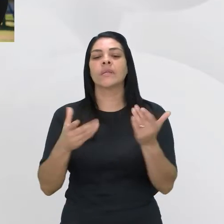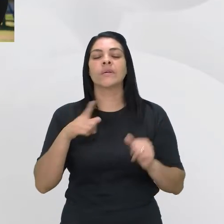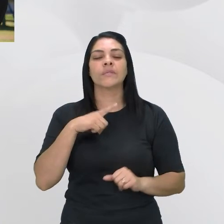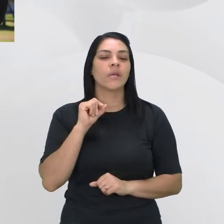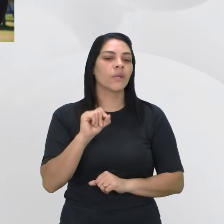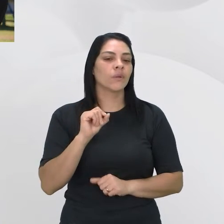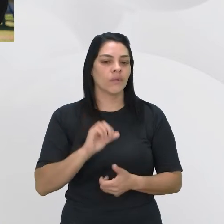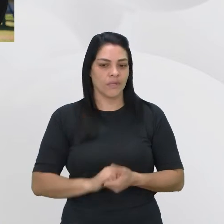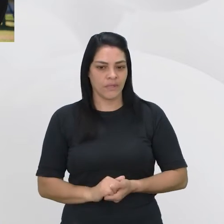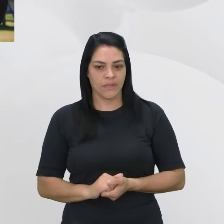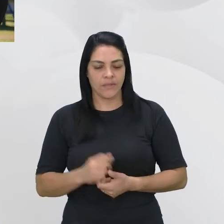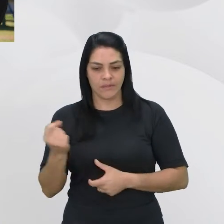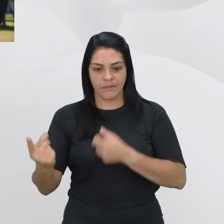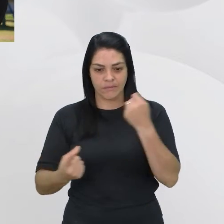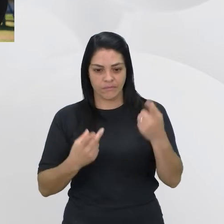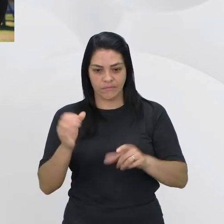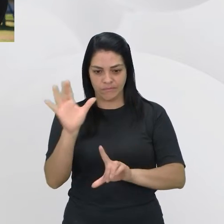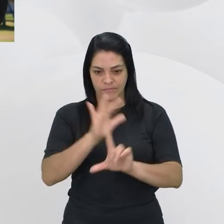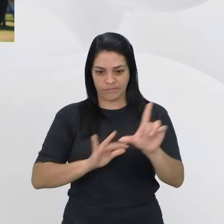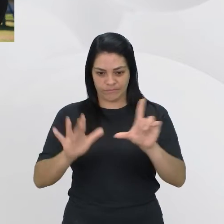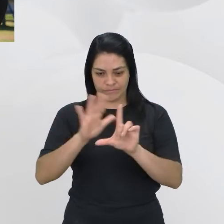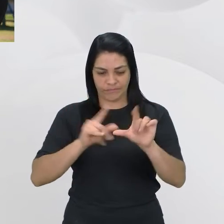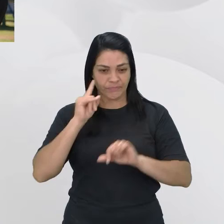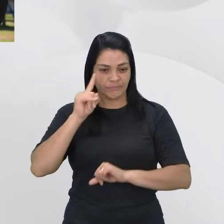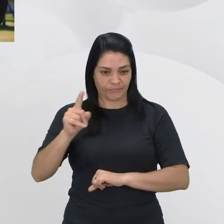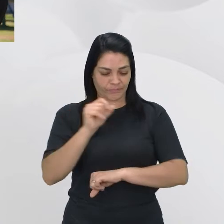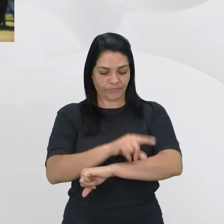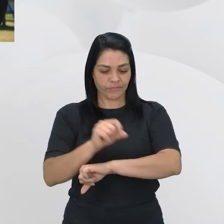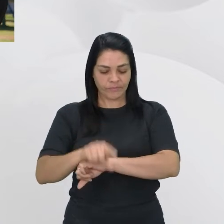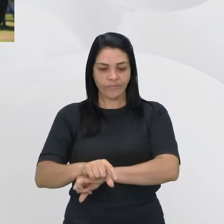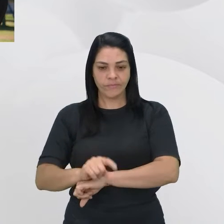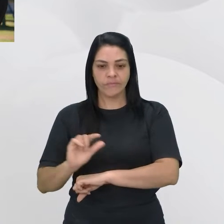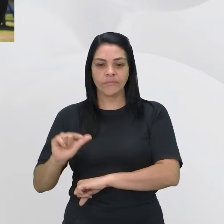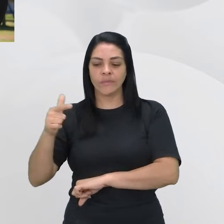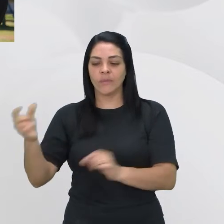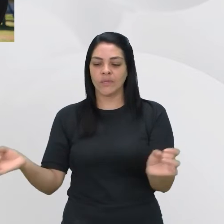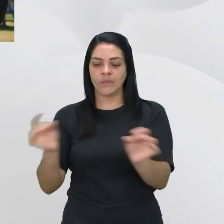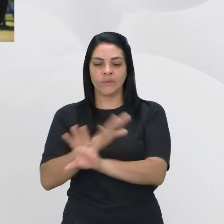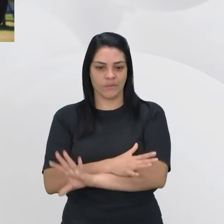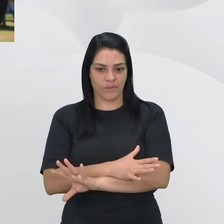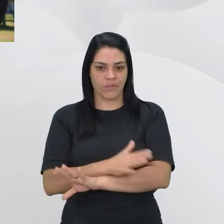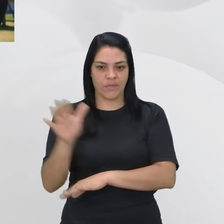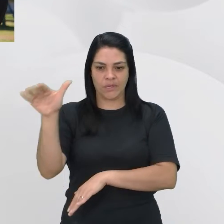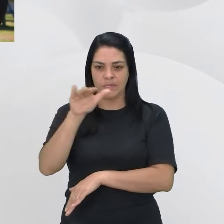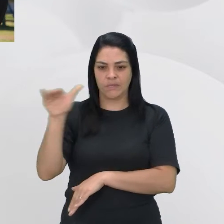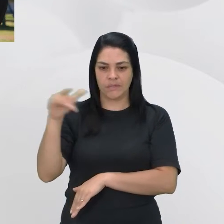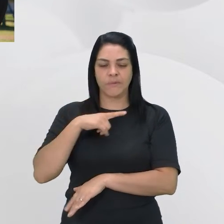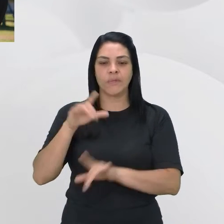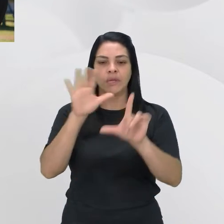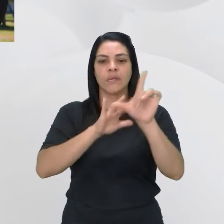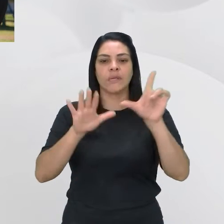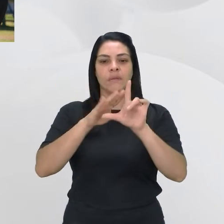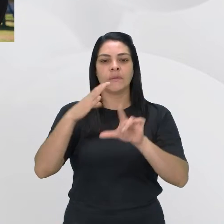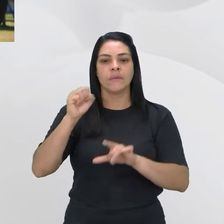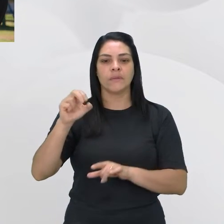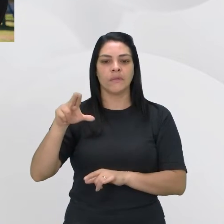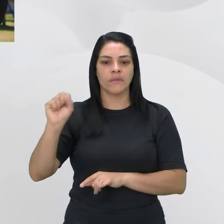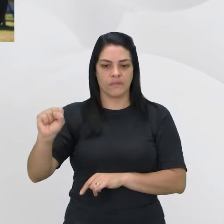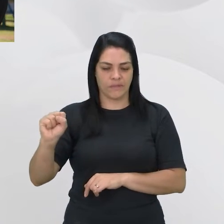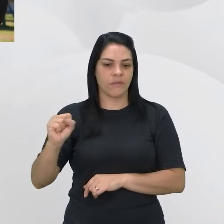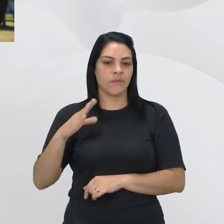tem algumas imagens do dia do plantio e do pós-plantio. Né? Então, em cima são duas imagens no Céu Campo Limpo,